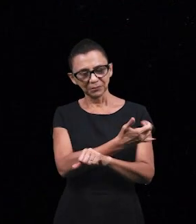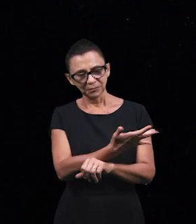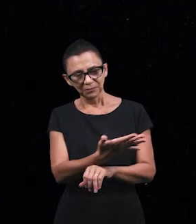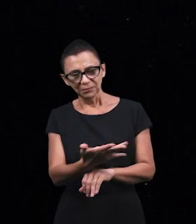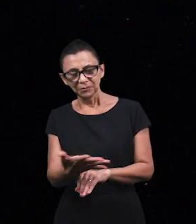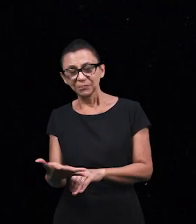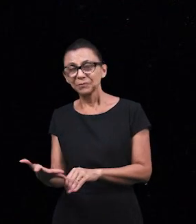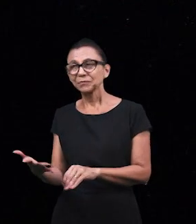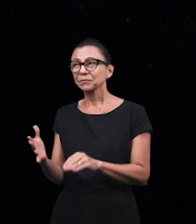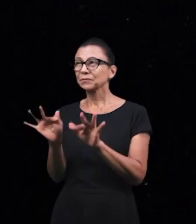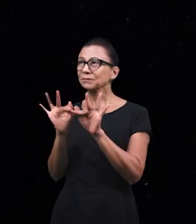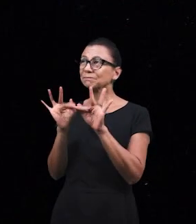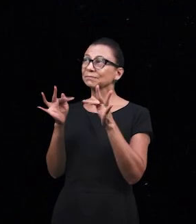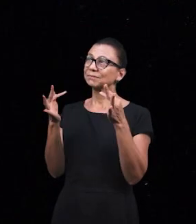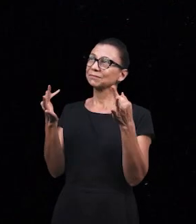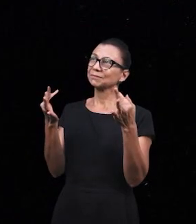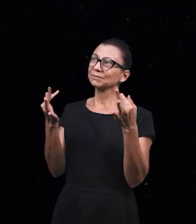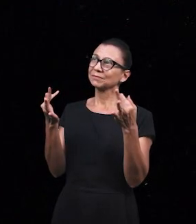jardim.